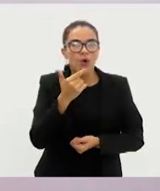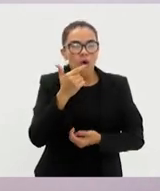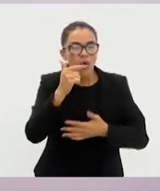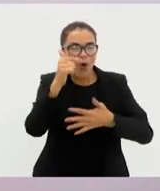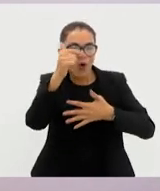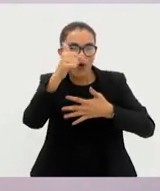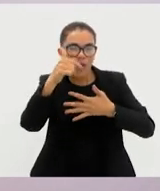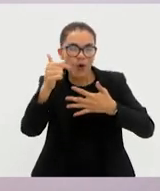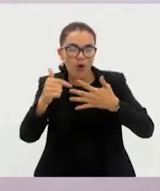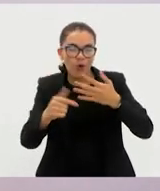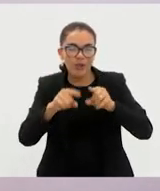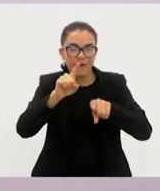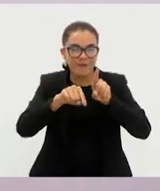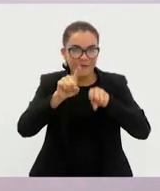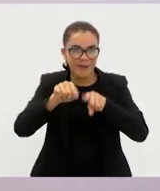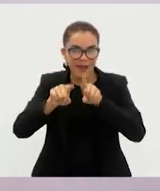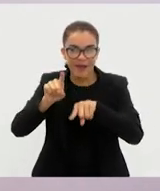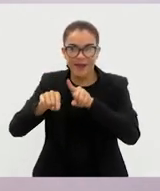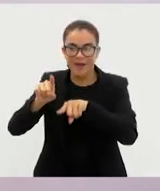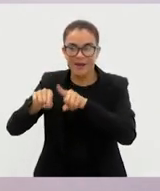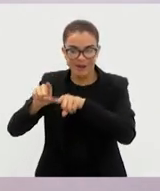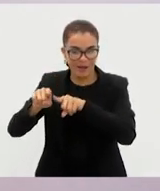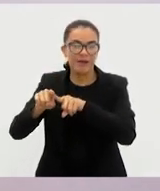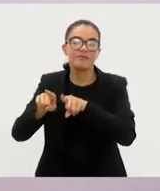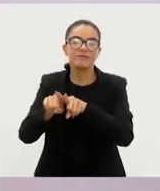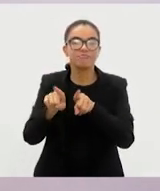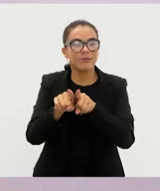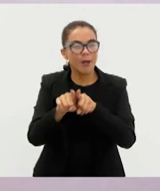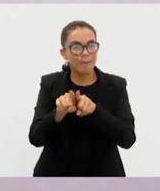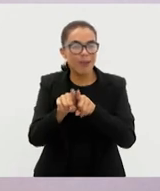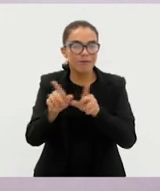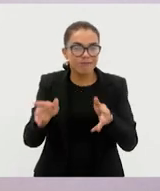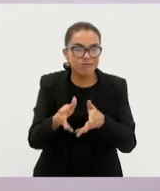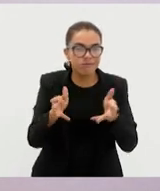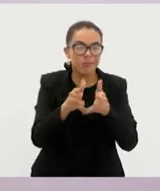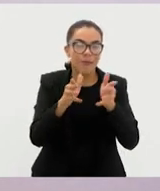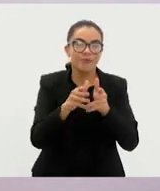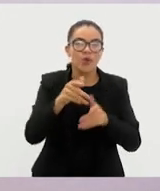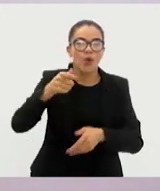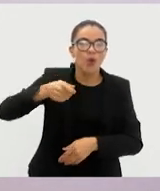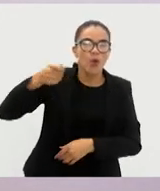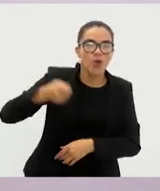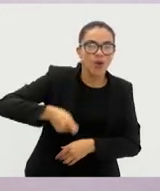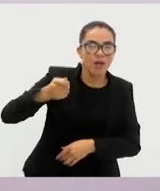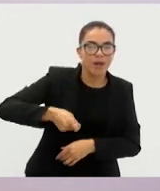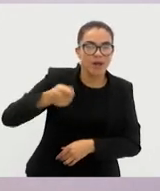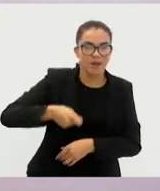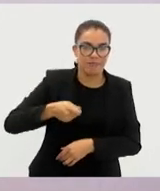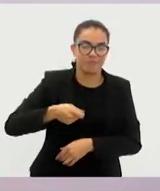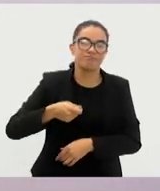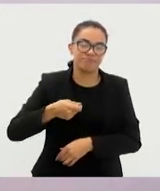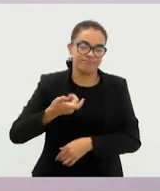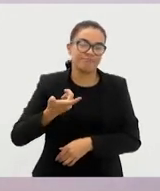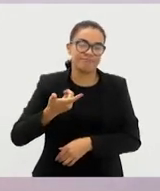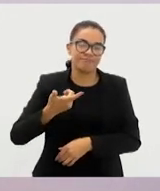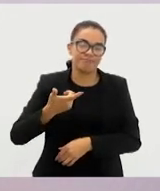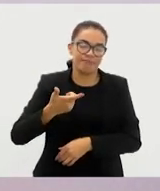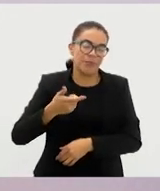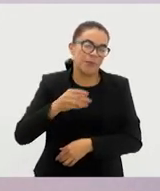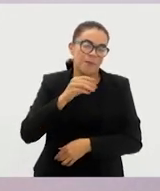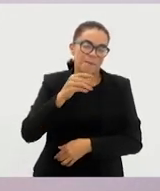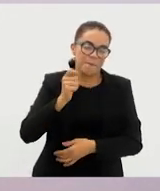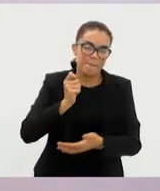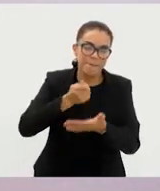Outras variáveis que influenciaram aqui é o leilão da folha de pagamentos, que foi uma receita